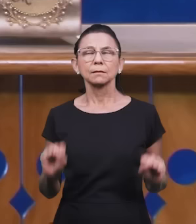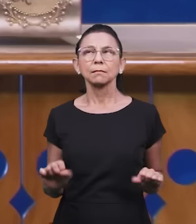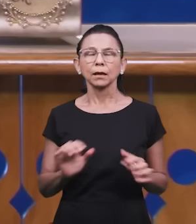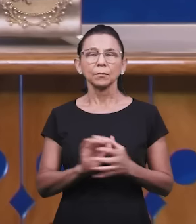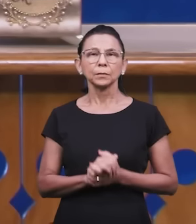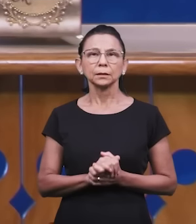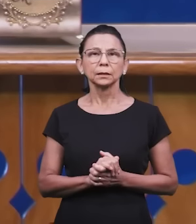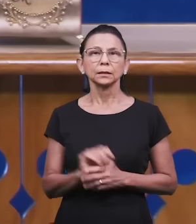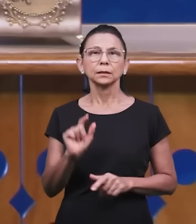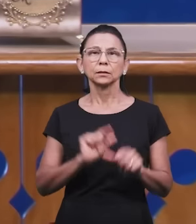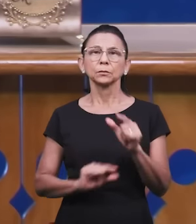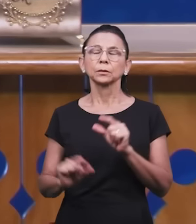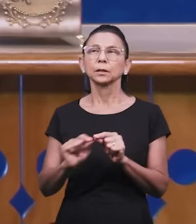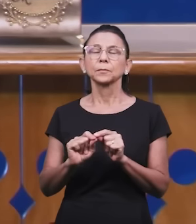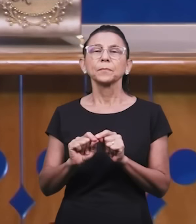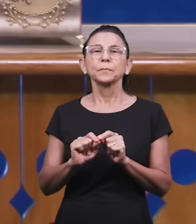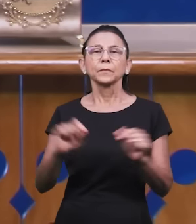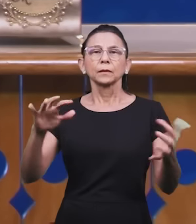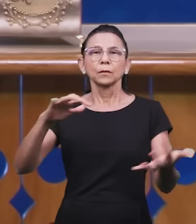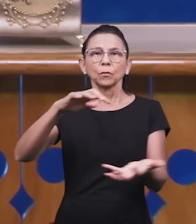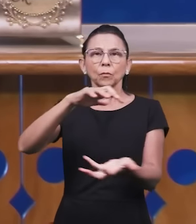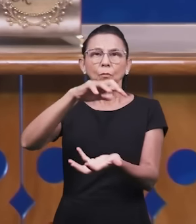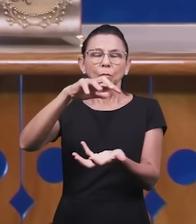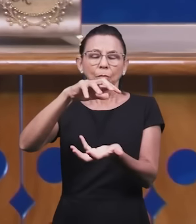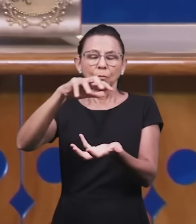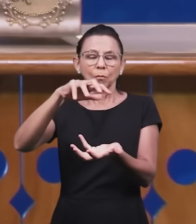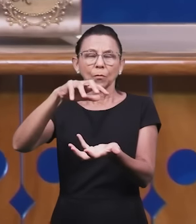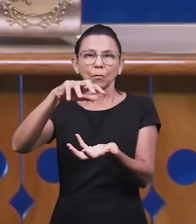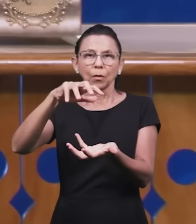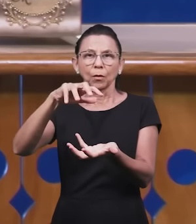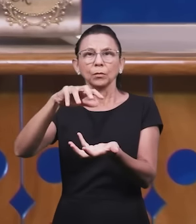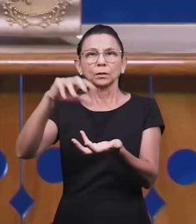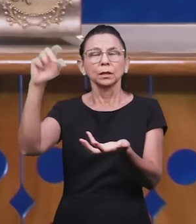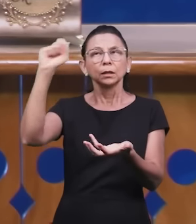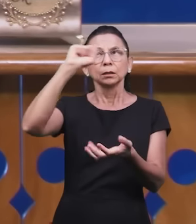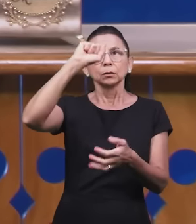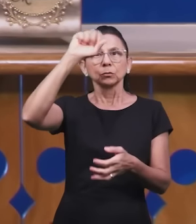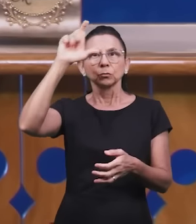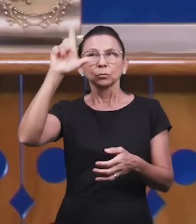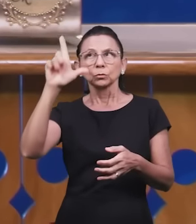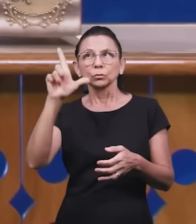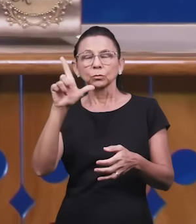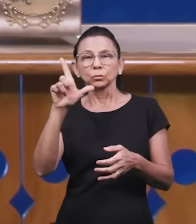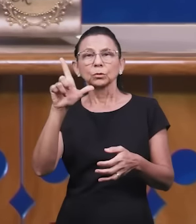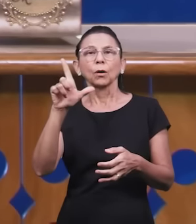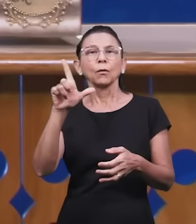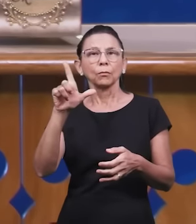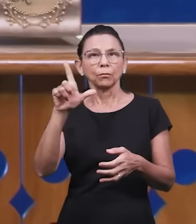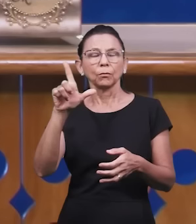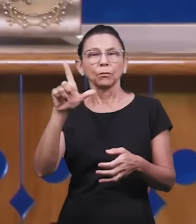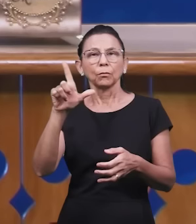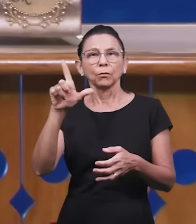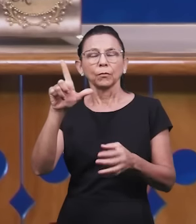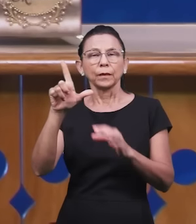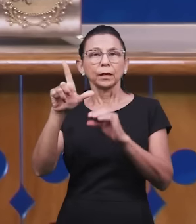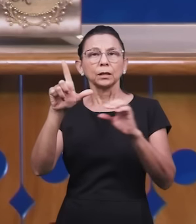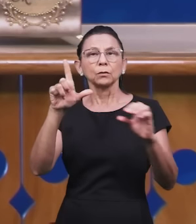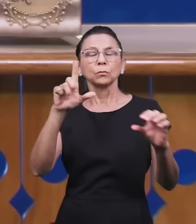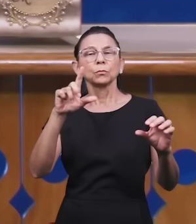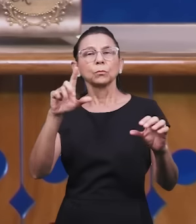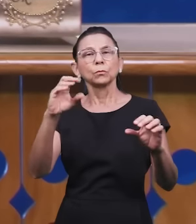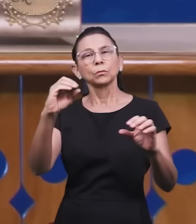conhecemos, o Sol girando em torno, a Terra girando em torno do Sol, sistema em que a Terra não era estática. Nós